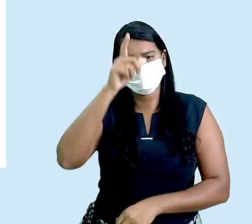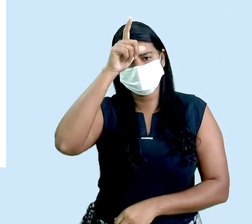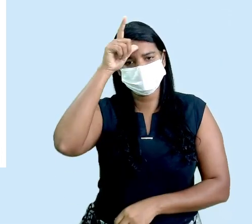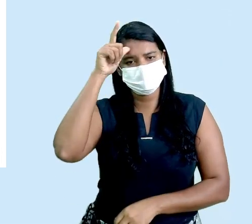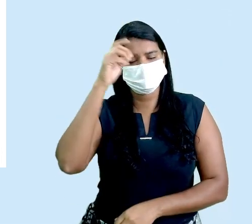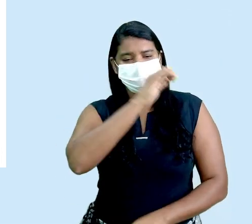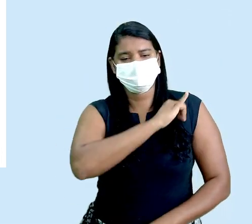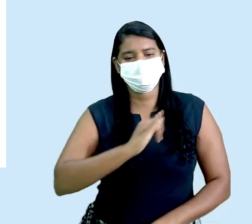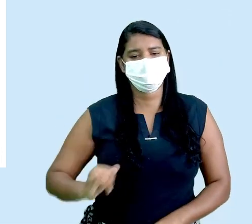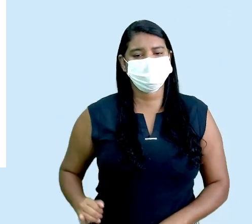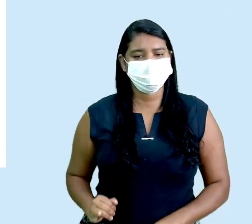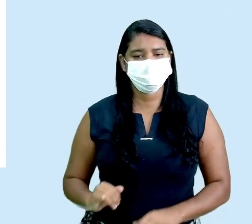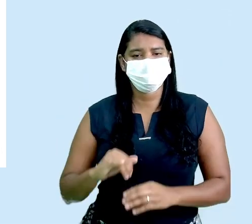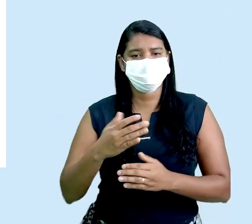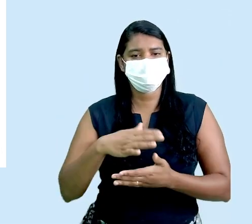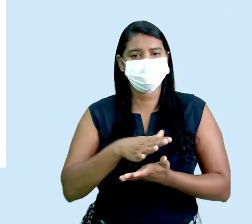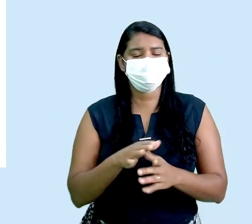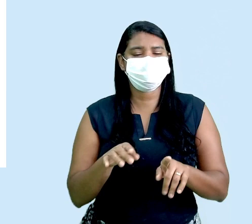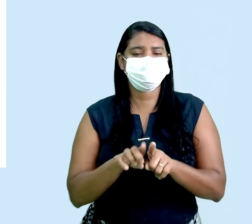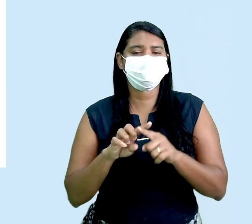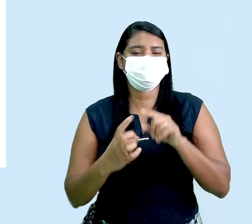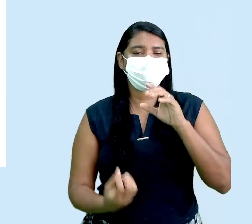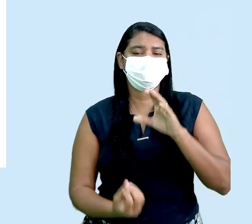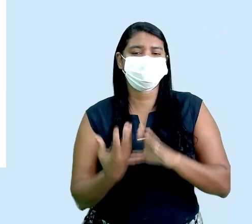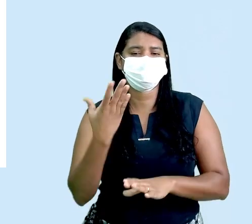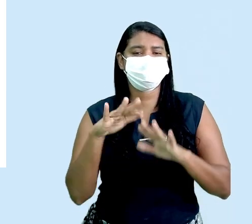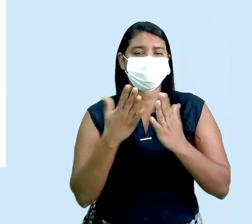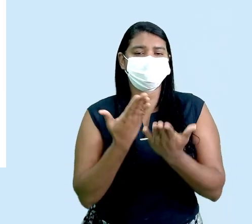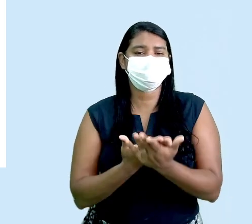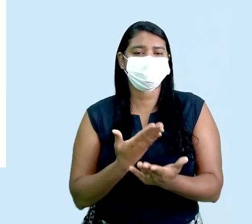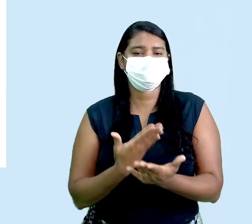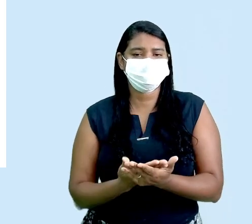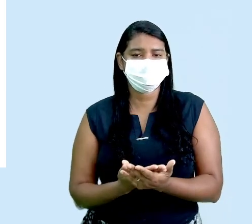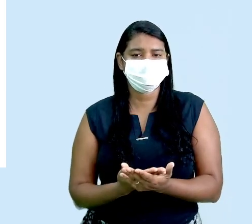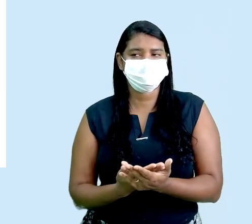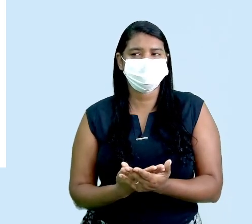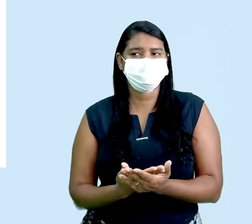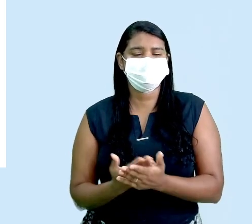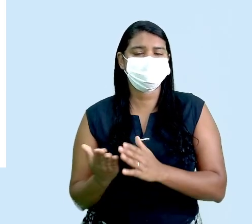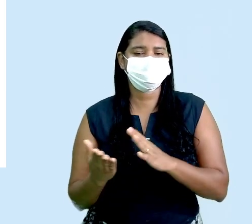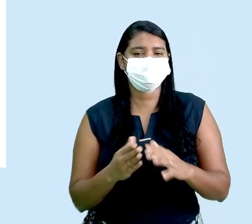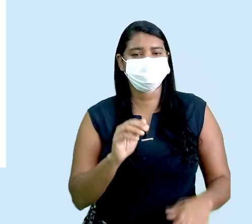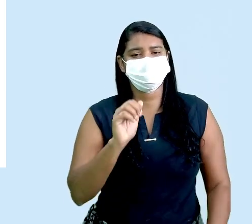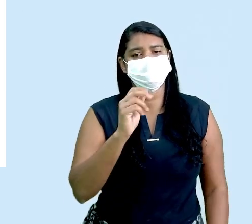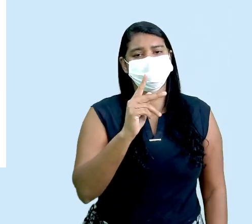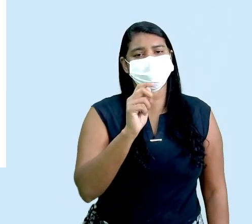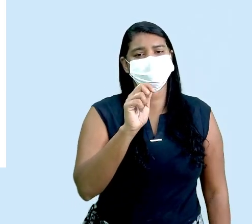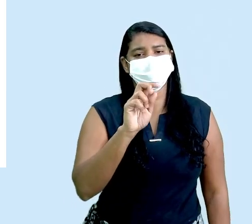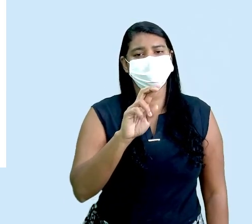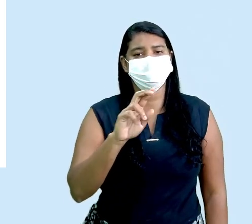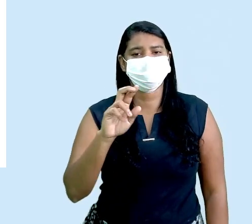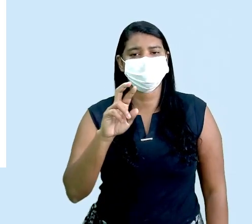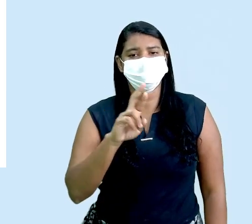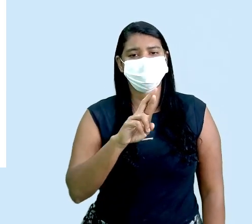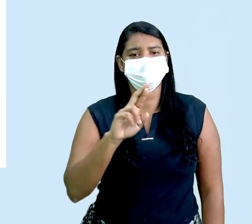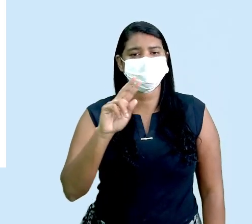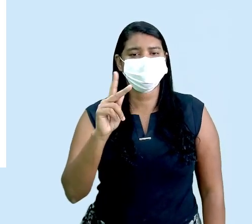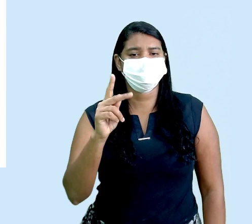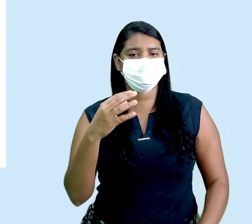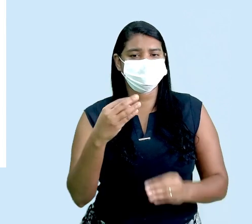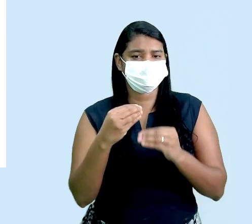tem a República de Weimar, você tem o surgimento da escola Bauhaus, né? A Staatliche Bauhaus, né?